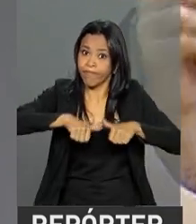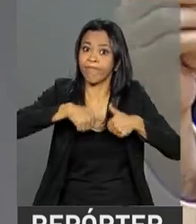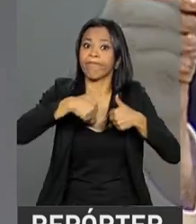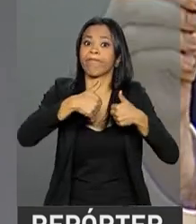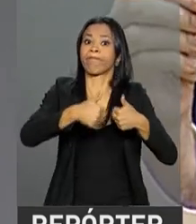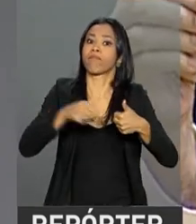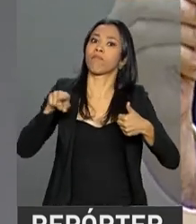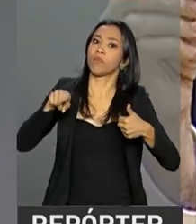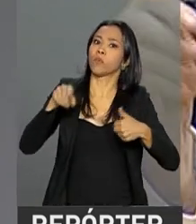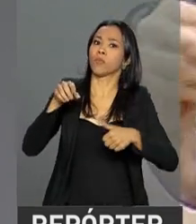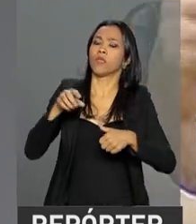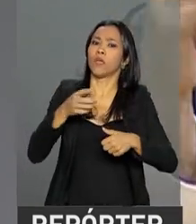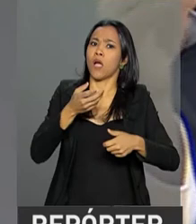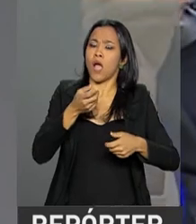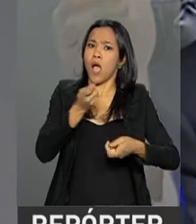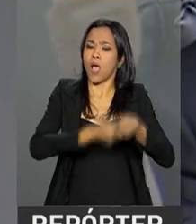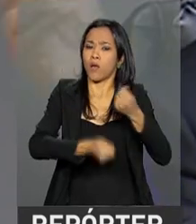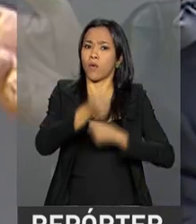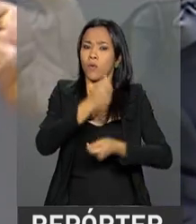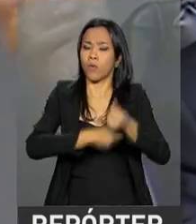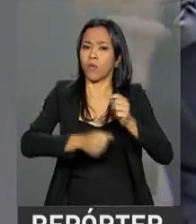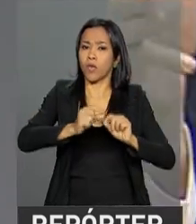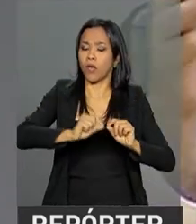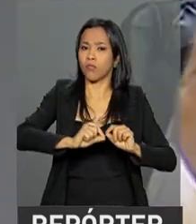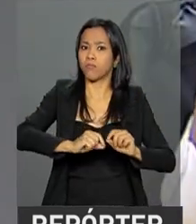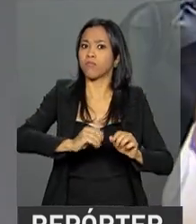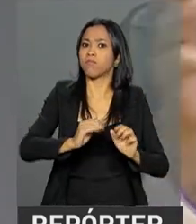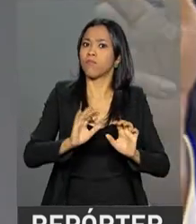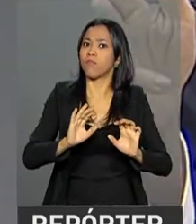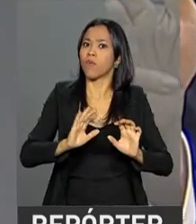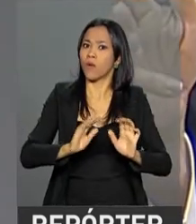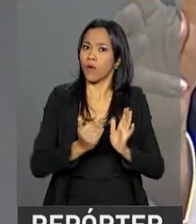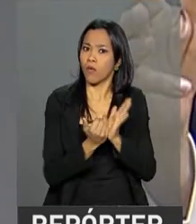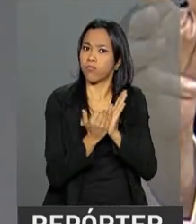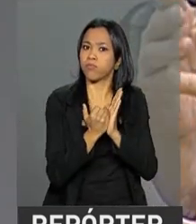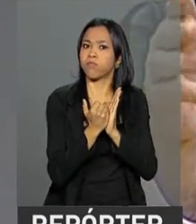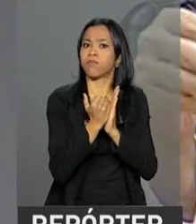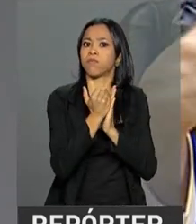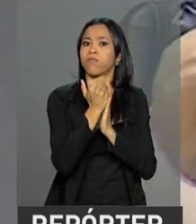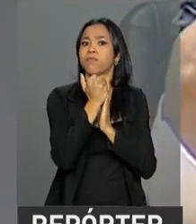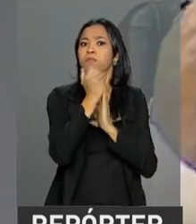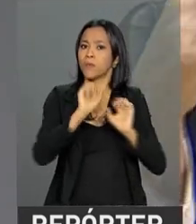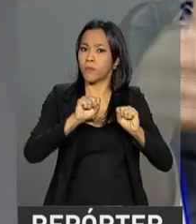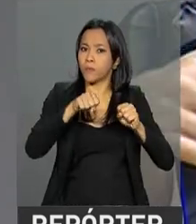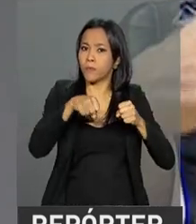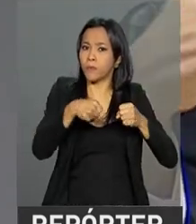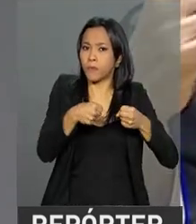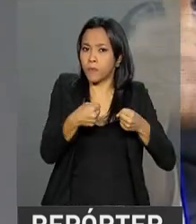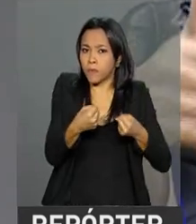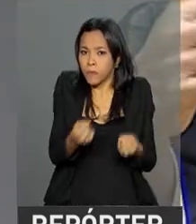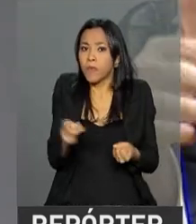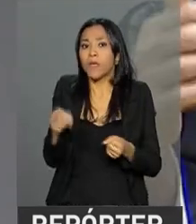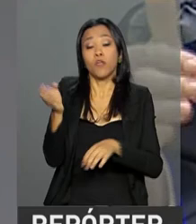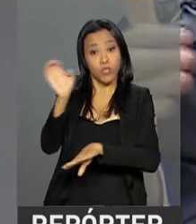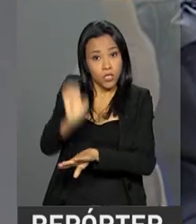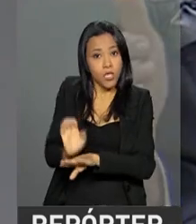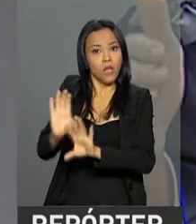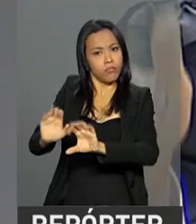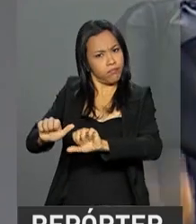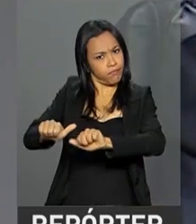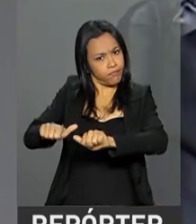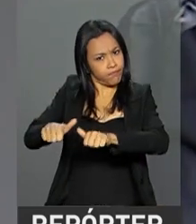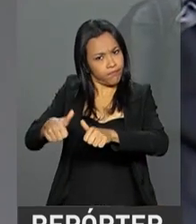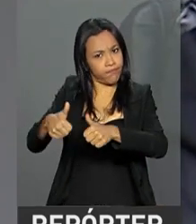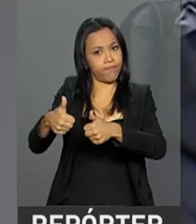o crescimento da economia e conseqüente recuperação da receita do estado nós teremos uma normalização